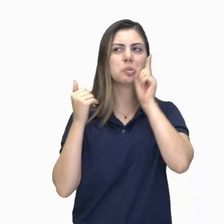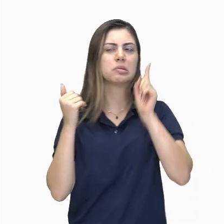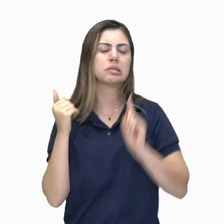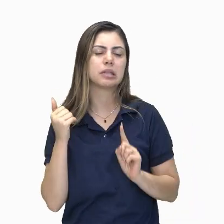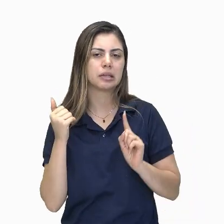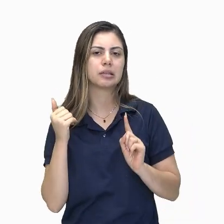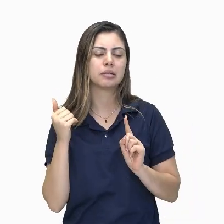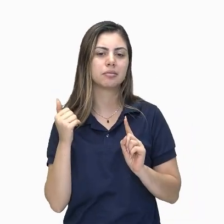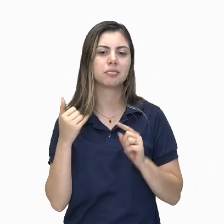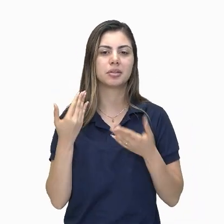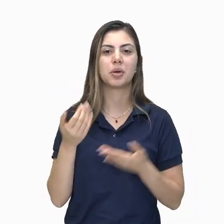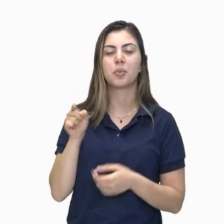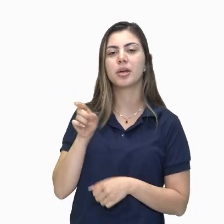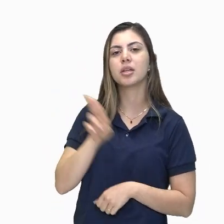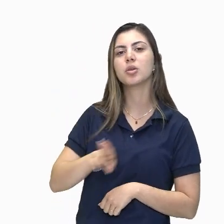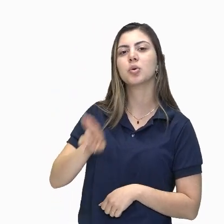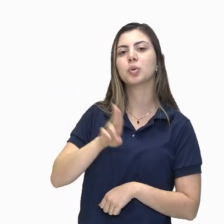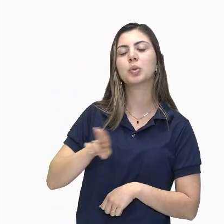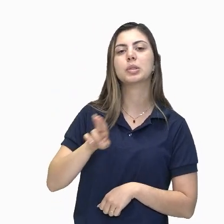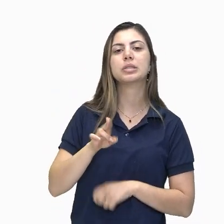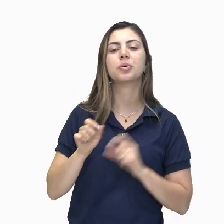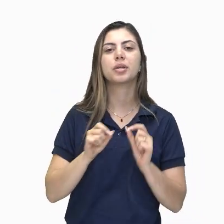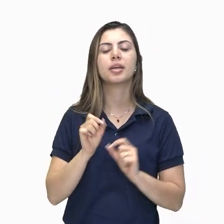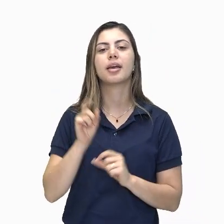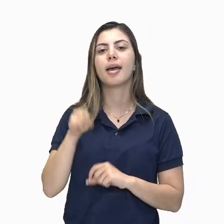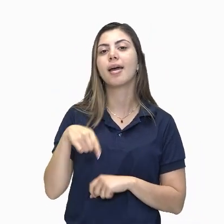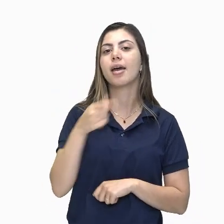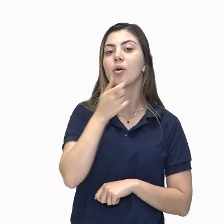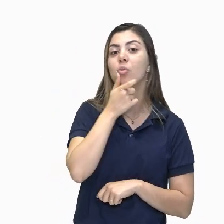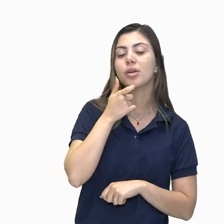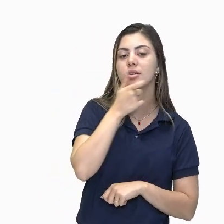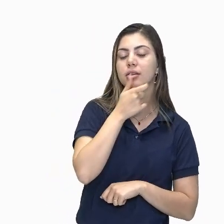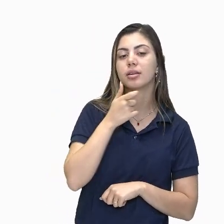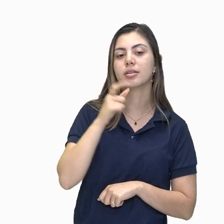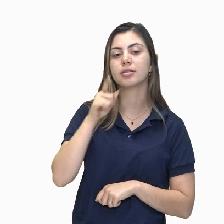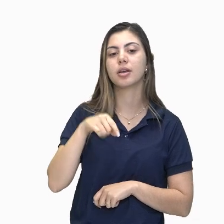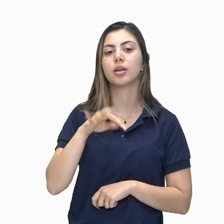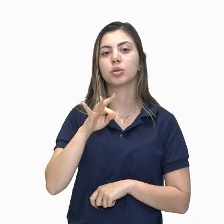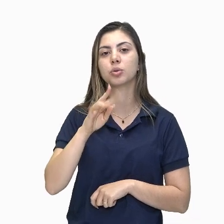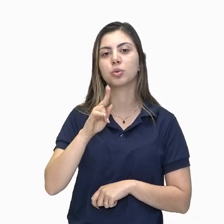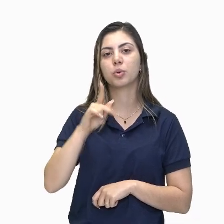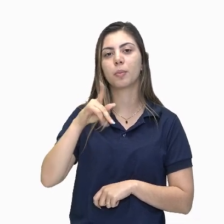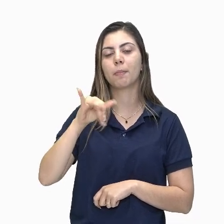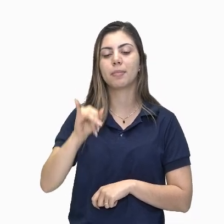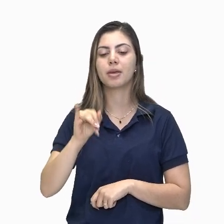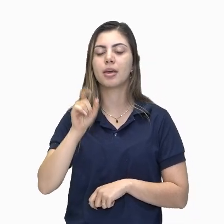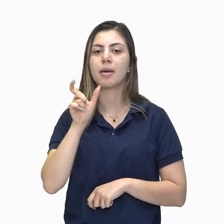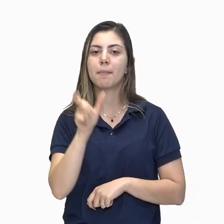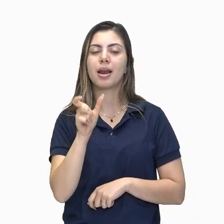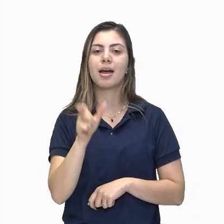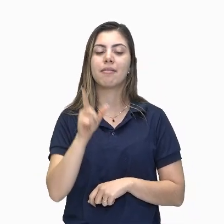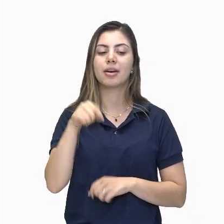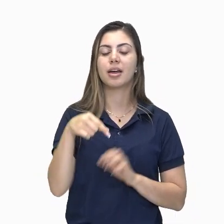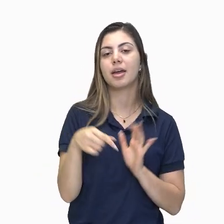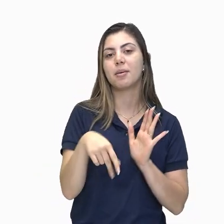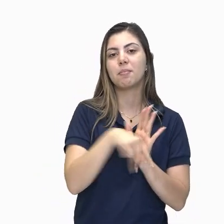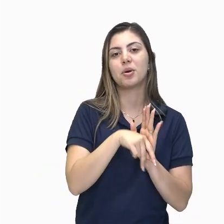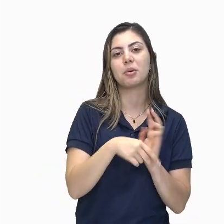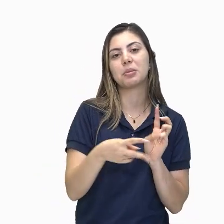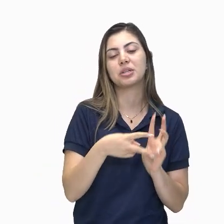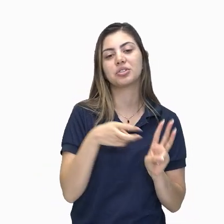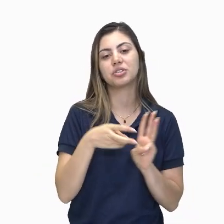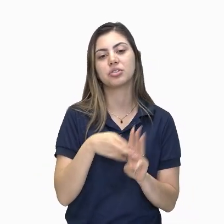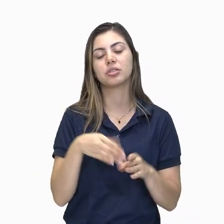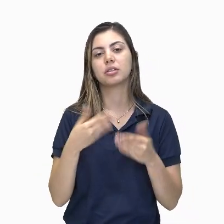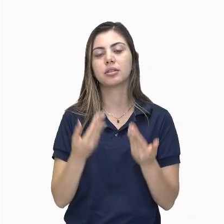Utiliza aí em inglês, fala do tupi, esse elemento indígena, né, da língua indígena, esse tronco indígena, e brinca